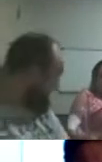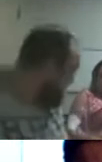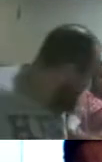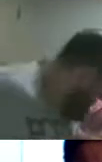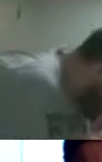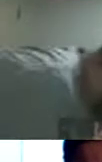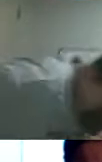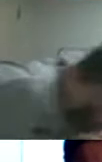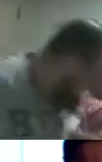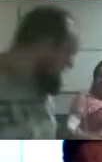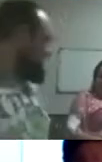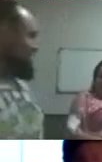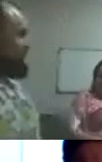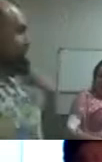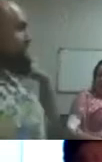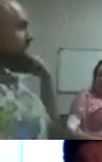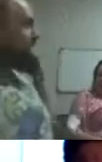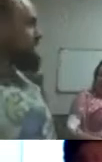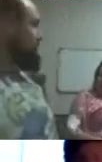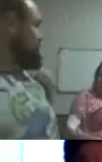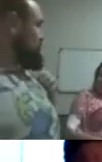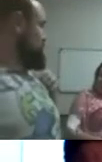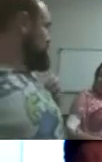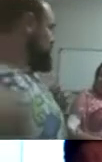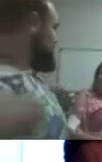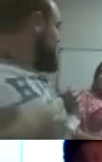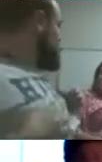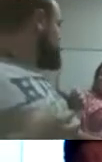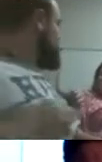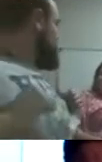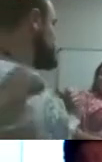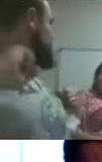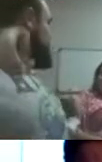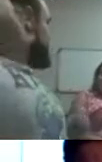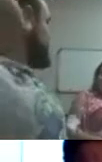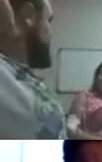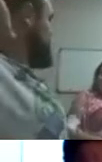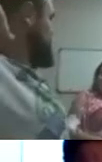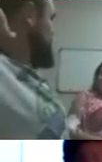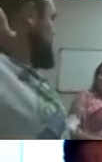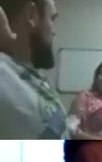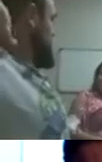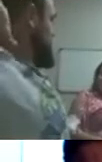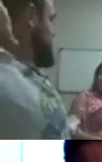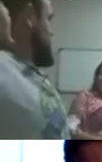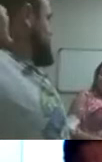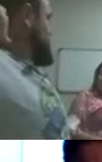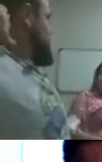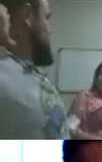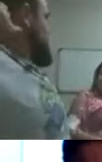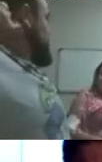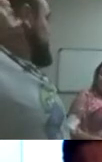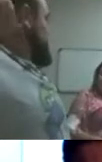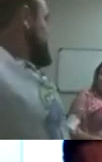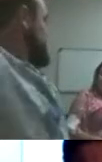temos que conhecer a lei para falar em nome das partes. Então, sejam profissionais e sejam muito em excelência naquilo que vocês